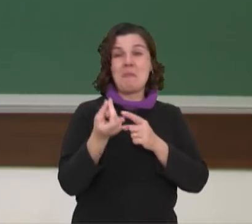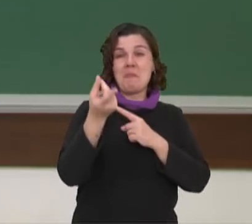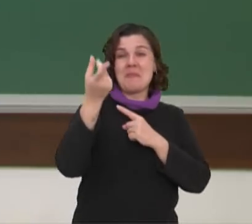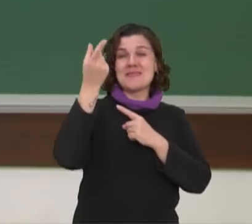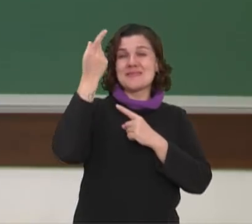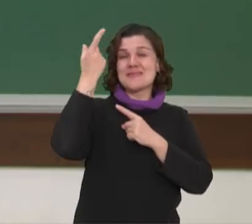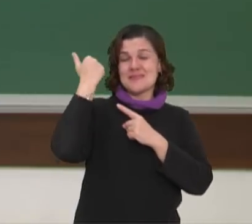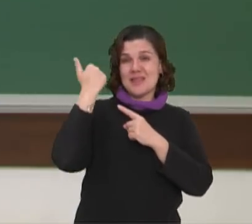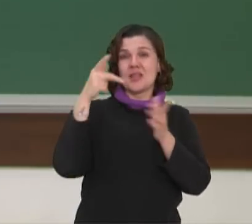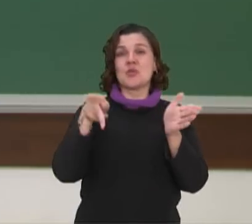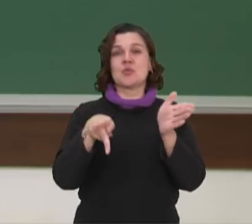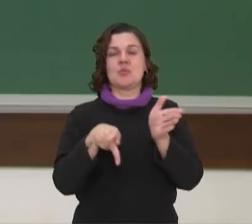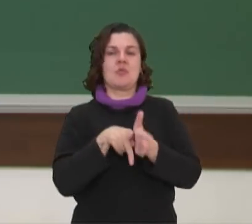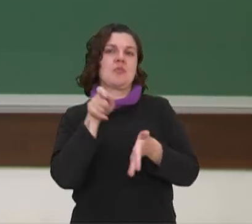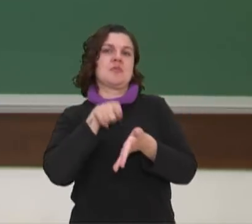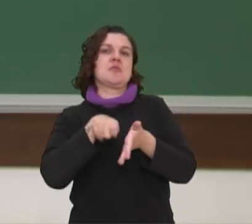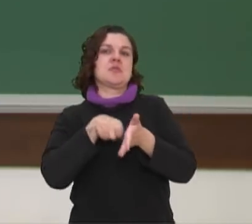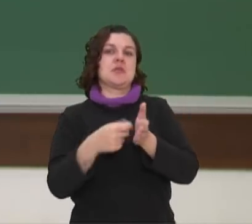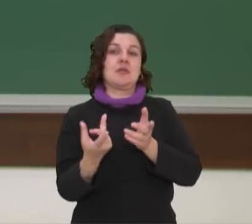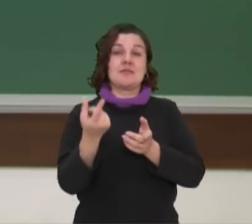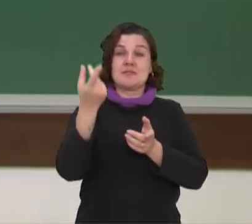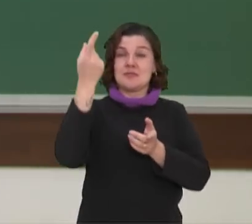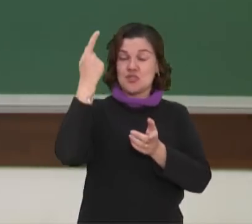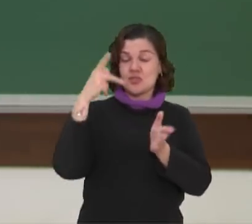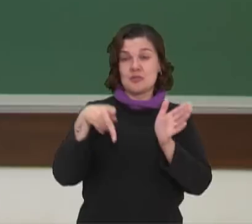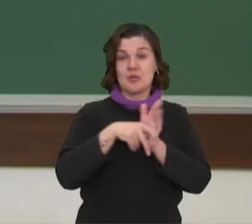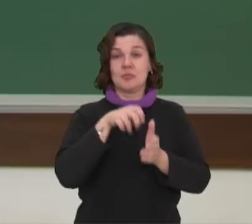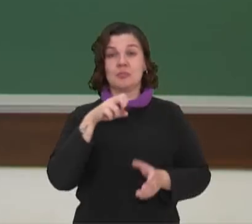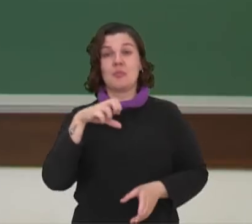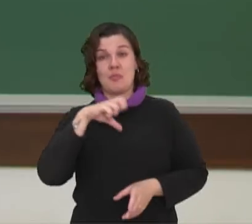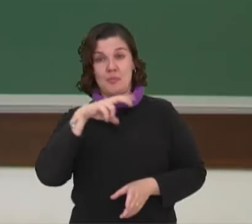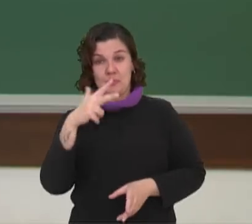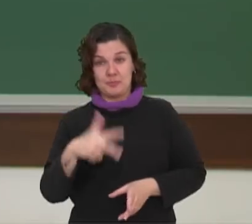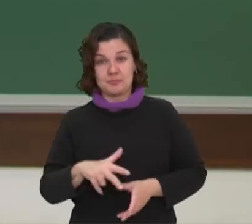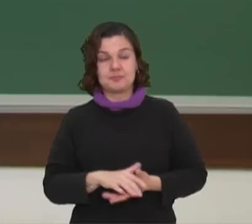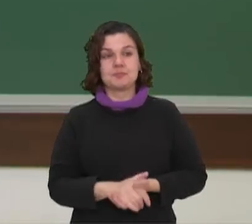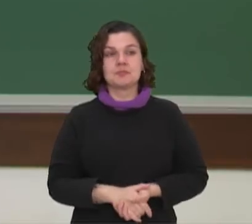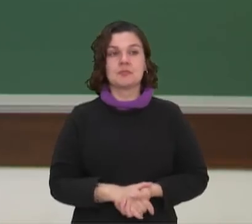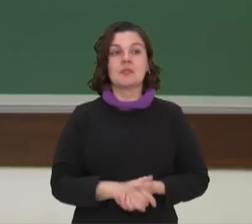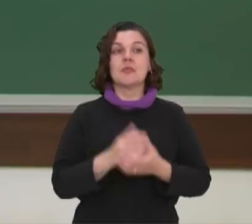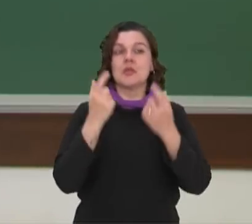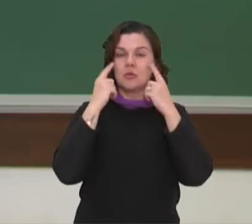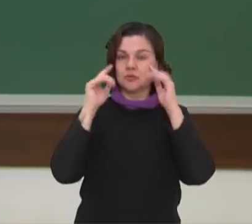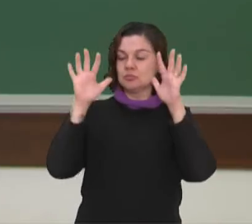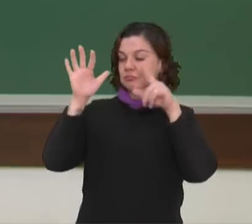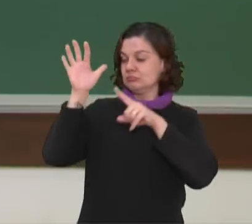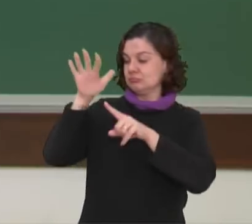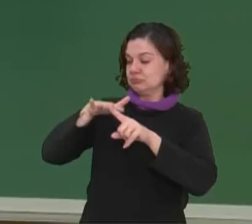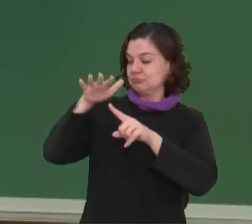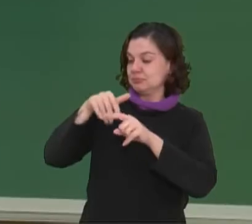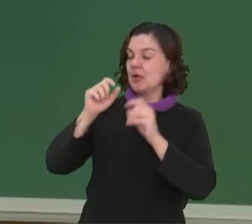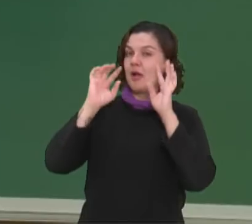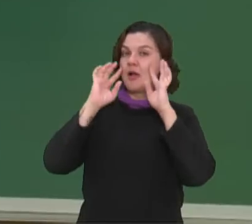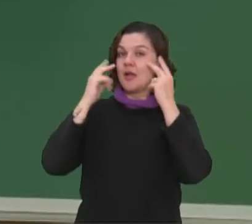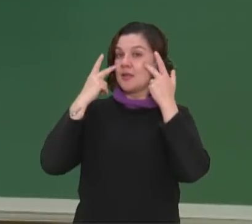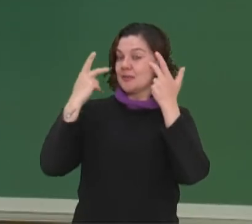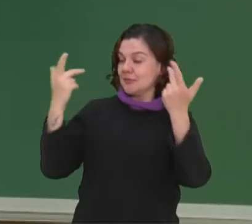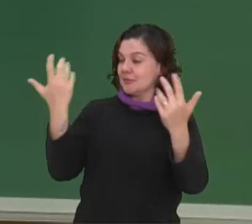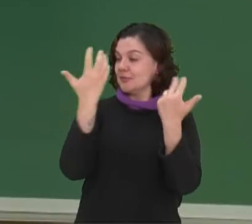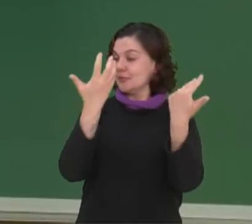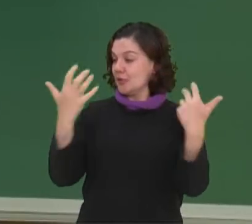esse conceito mais antigo da literatura portuguesa. Caracterizado pelo culto à natureza, virtudes humanas